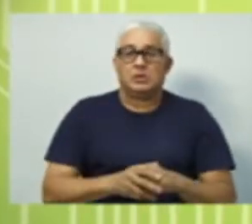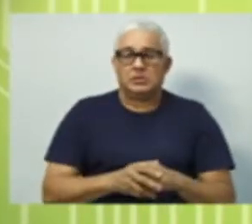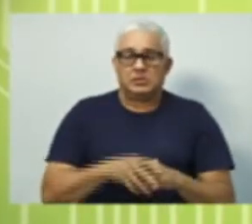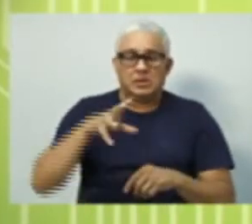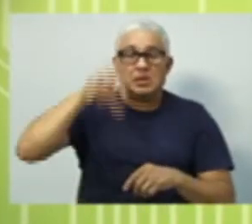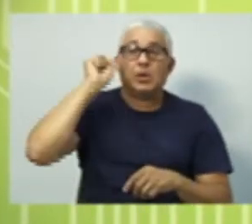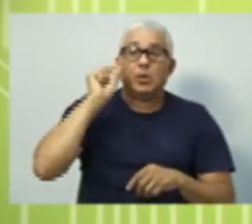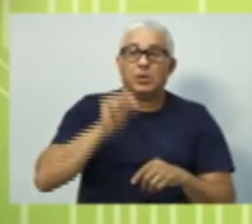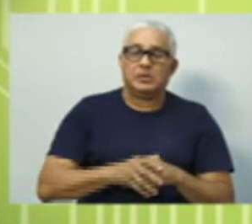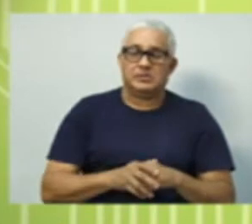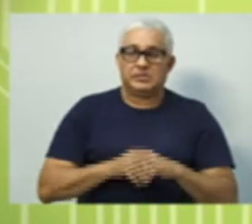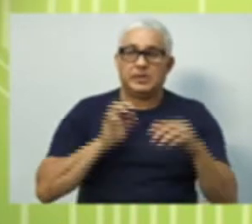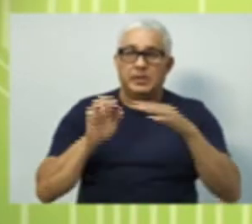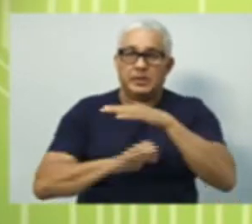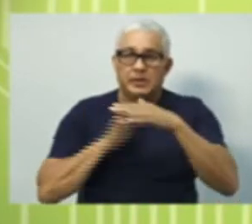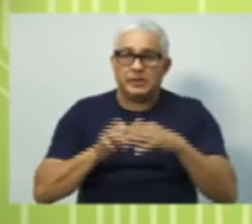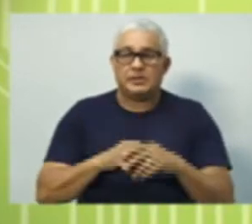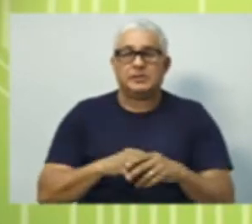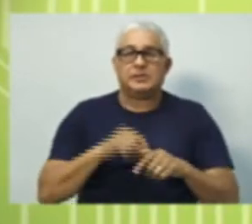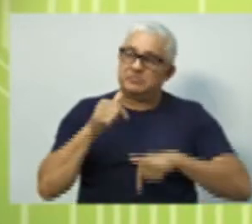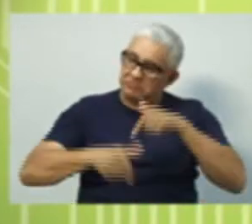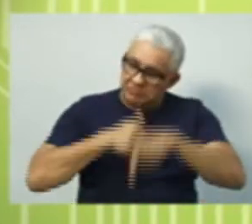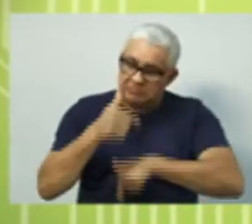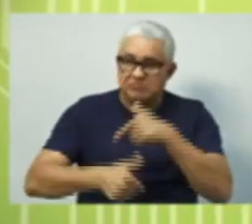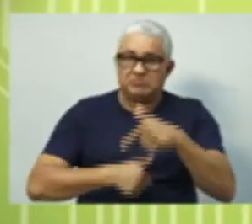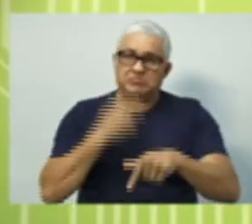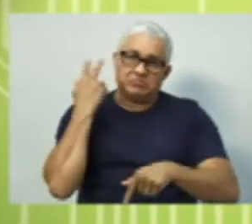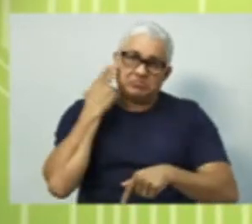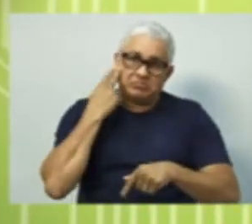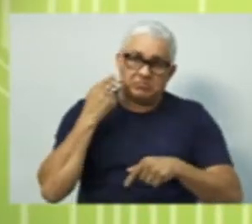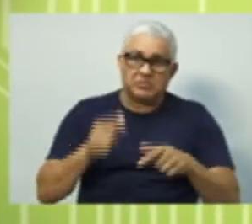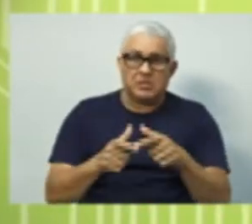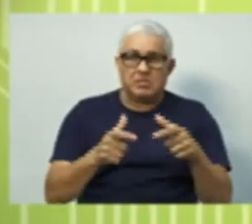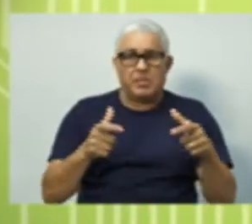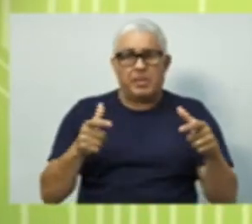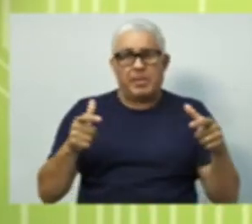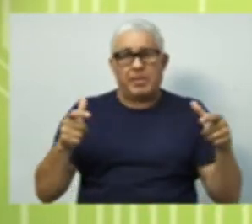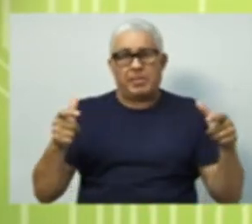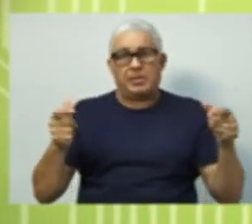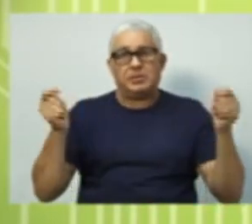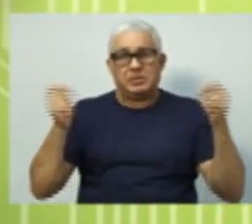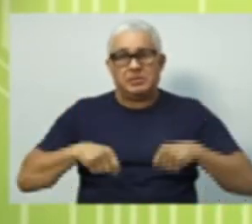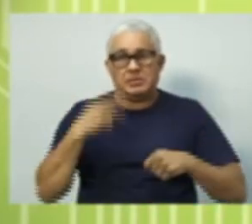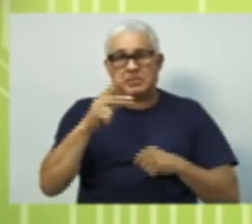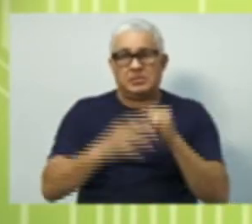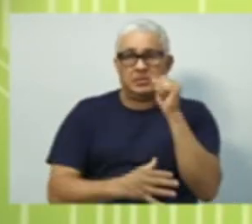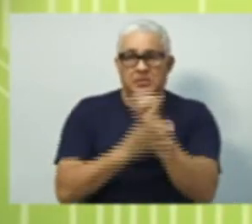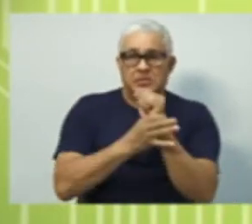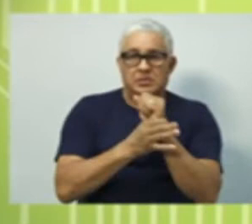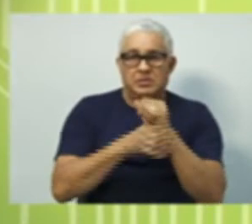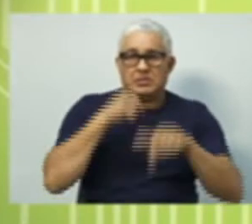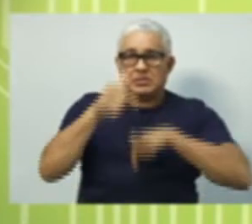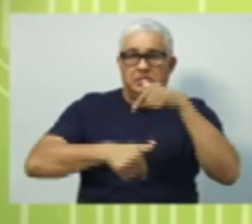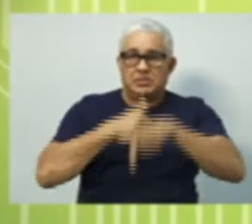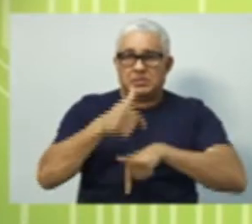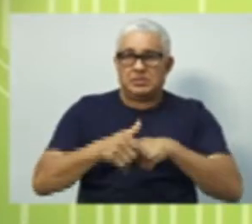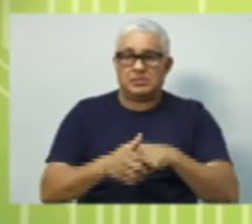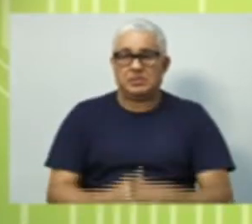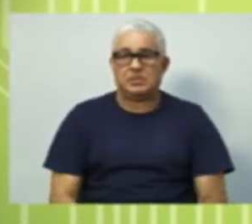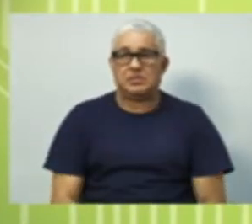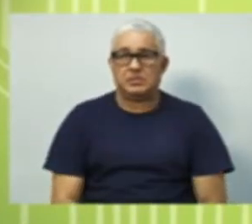possa discutir, possa debater, a gente possa fazer comentários sobre a resposta de vocês. Ok, pessoal, voltamos daqui a